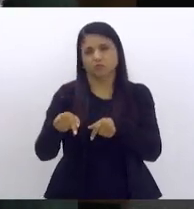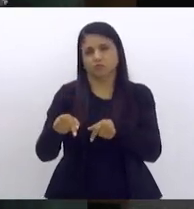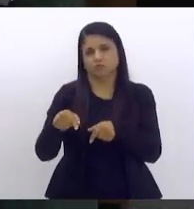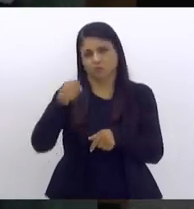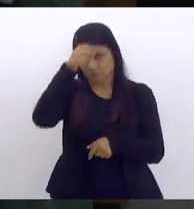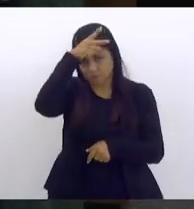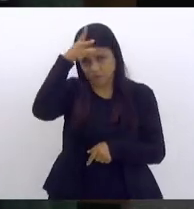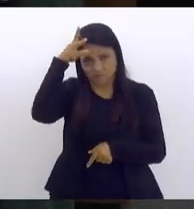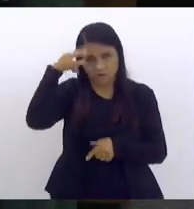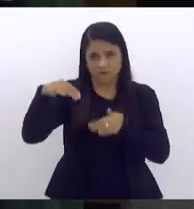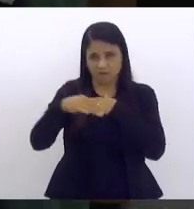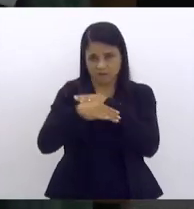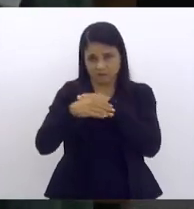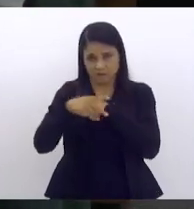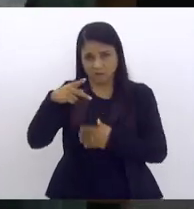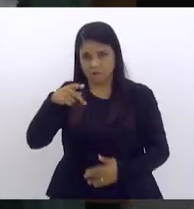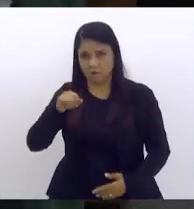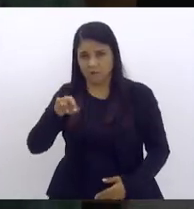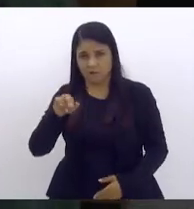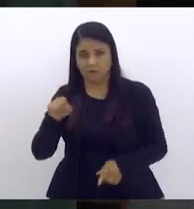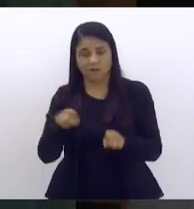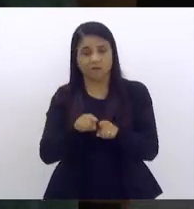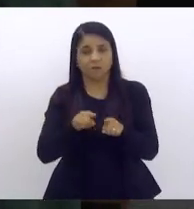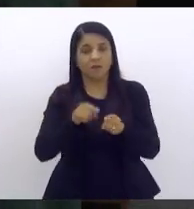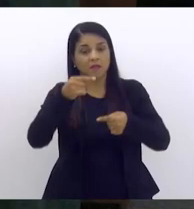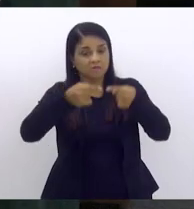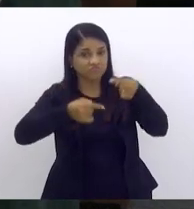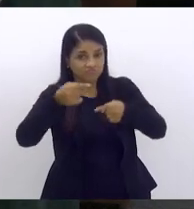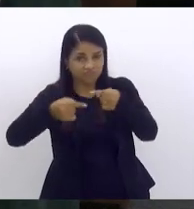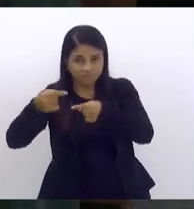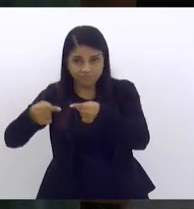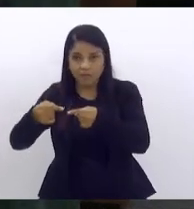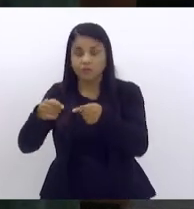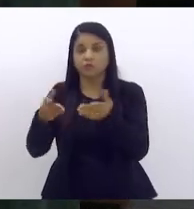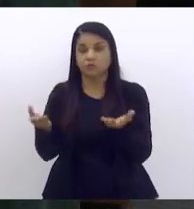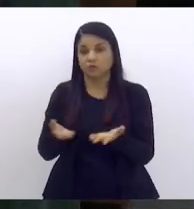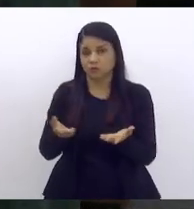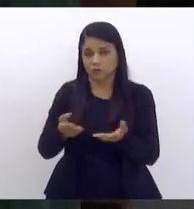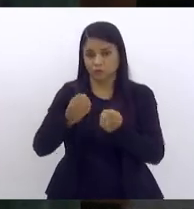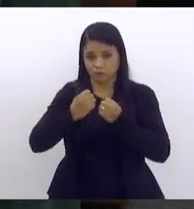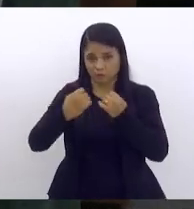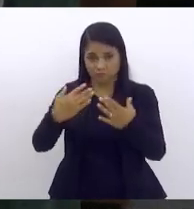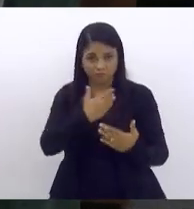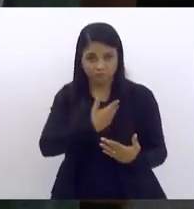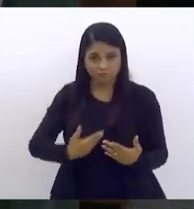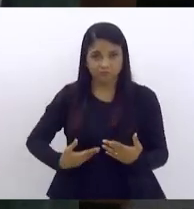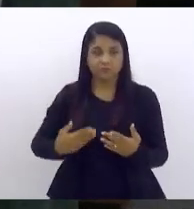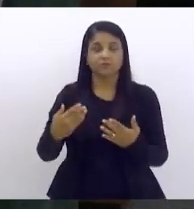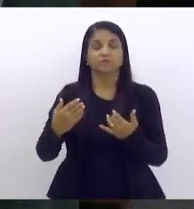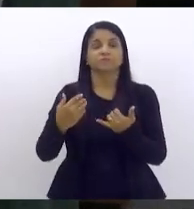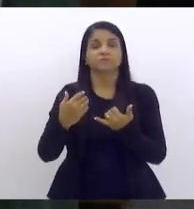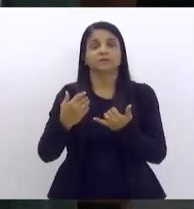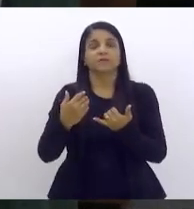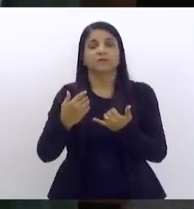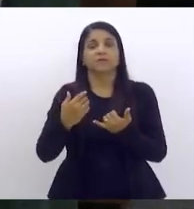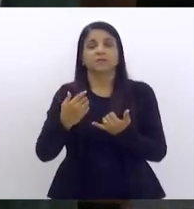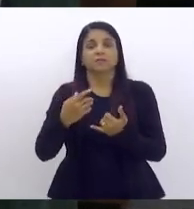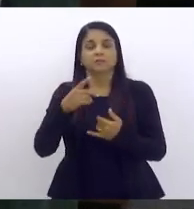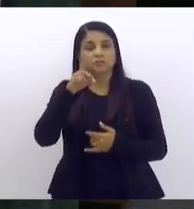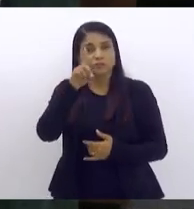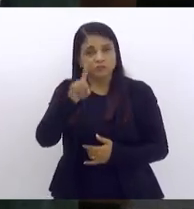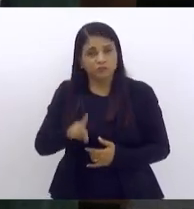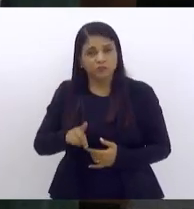presidenta, no debate que trouxemos sobre a dignidade menstrual, inclusive, Vossa Excelência também ganhou um brochezinho da campanha